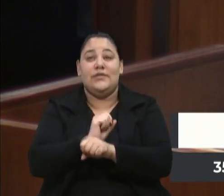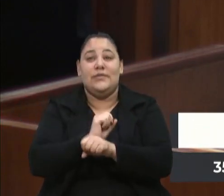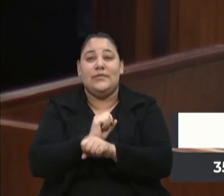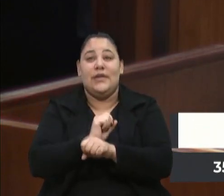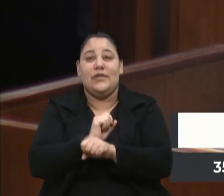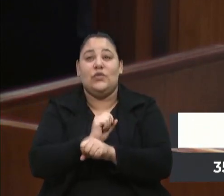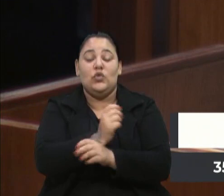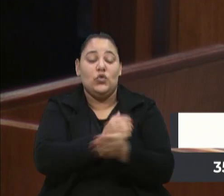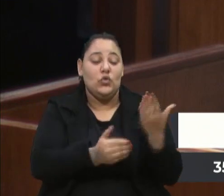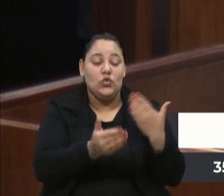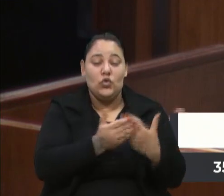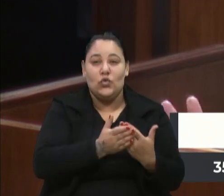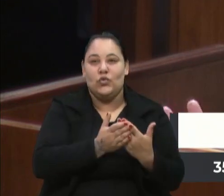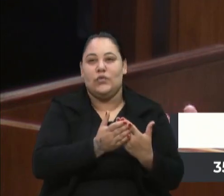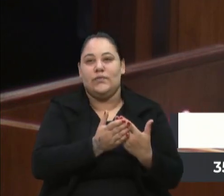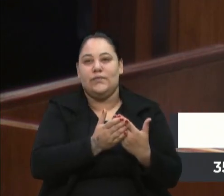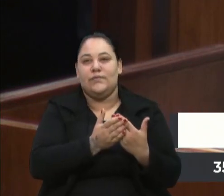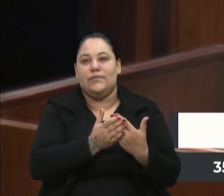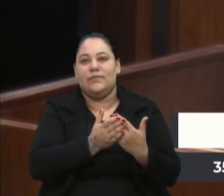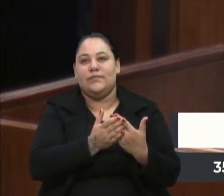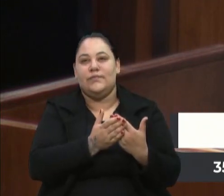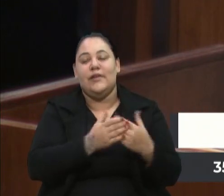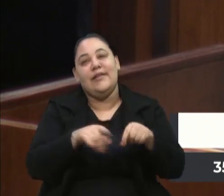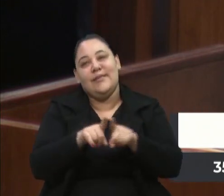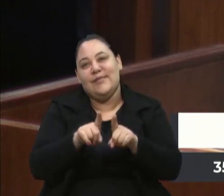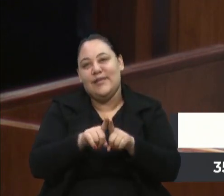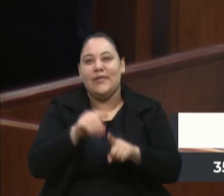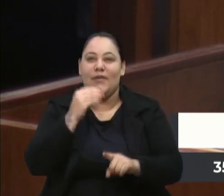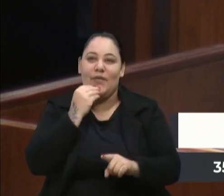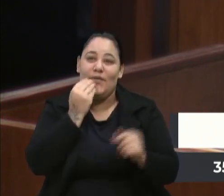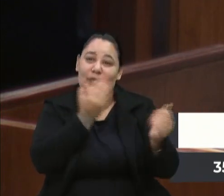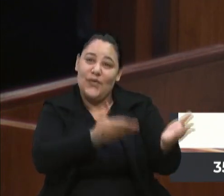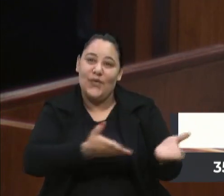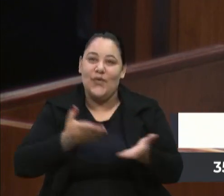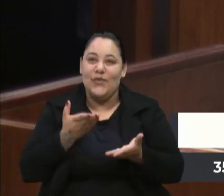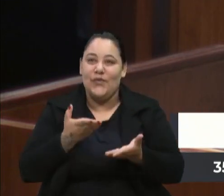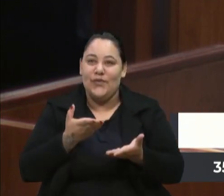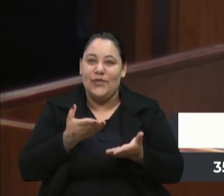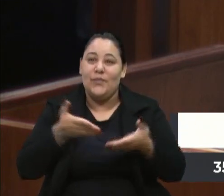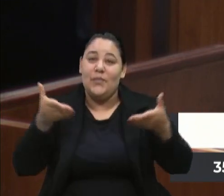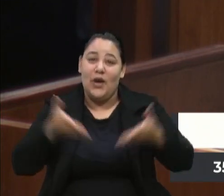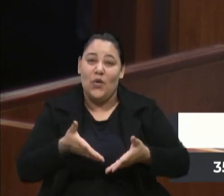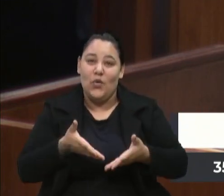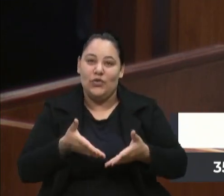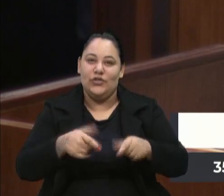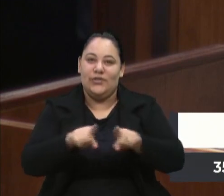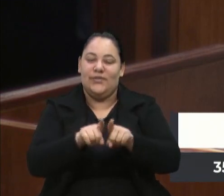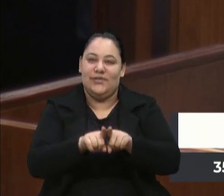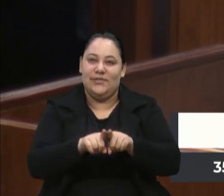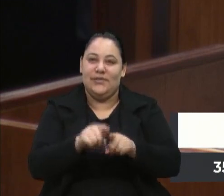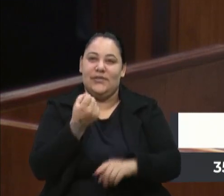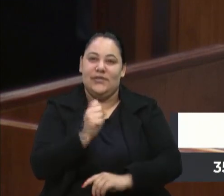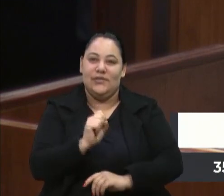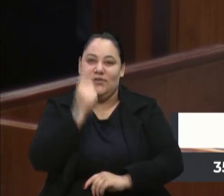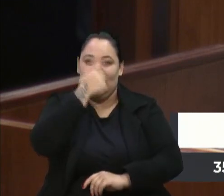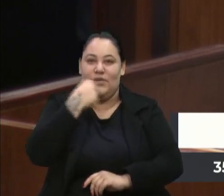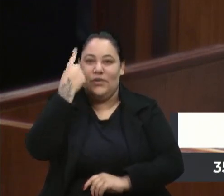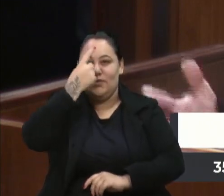com que a feira, né, ela seja conhecida em nosso país e que a gente tenha contato com pessoas de fora também. Então, muito